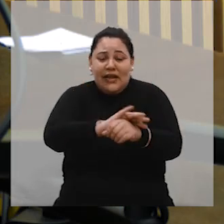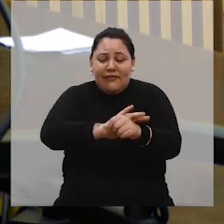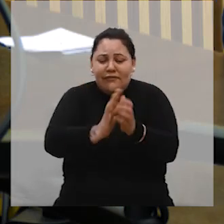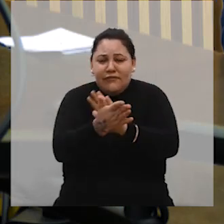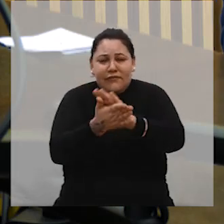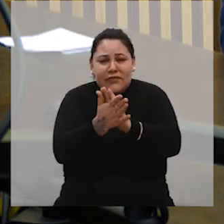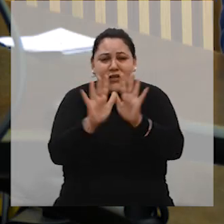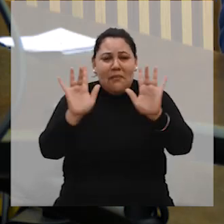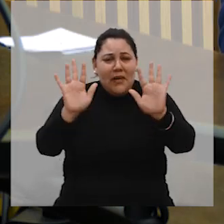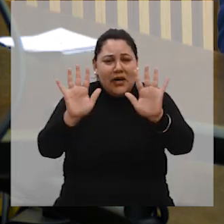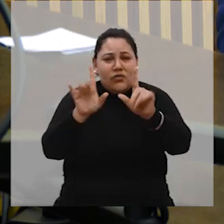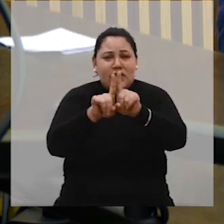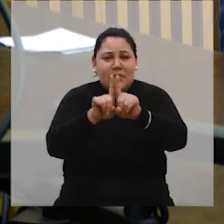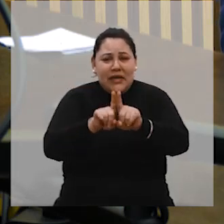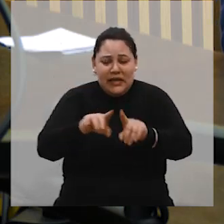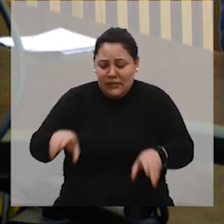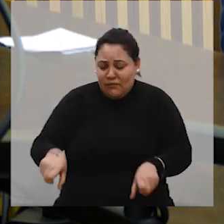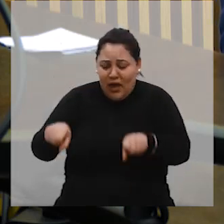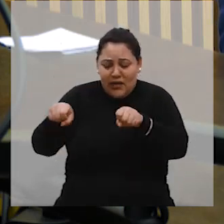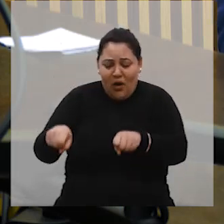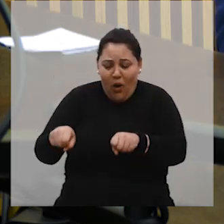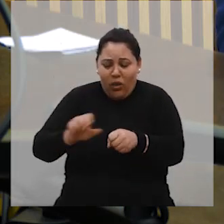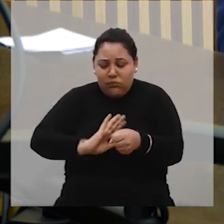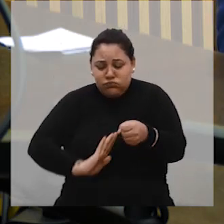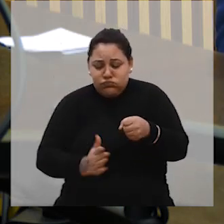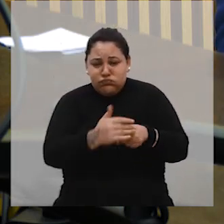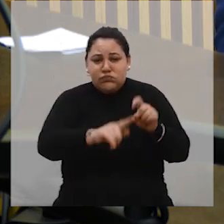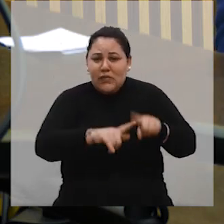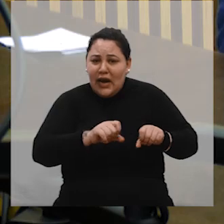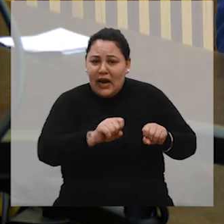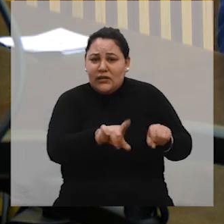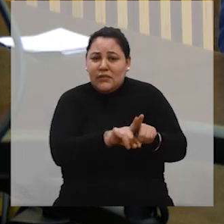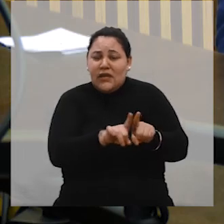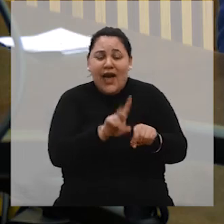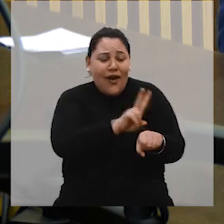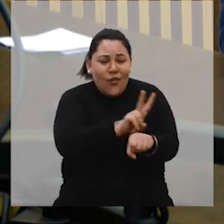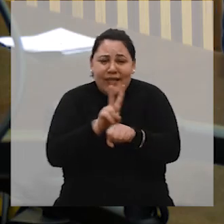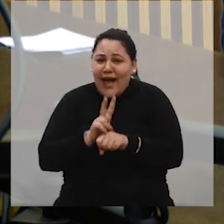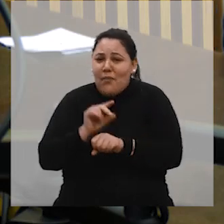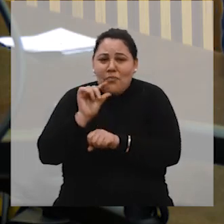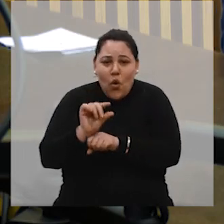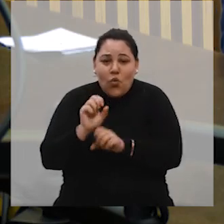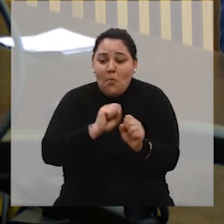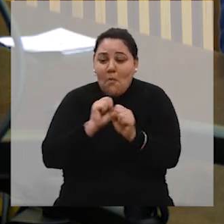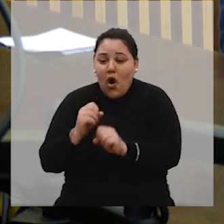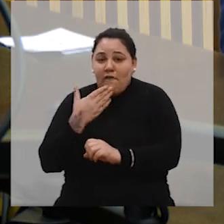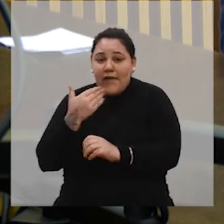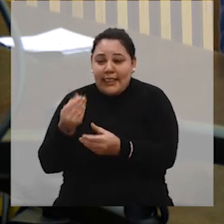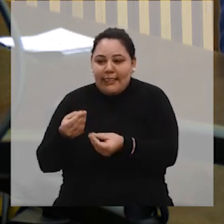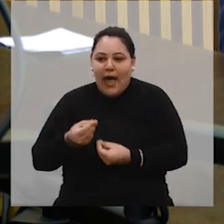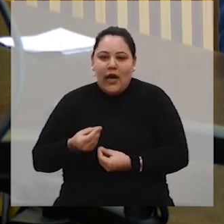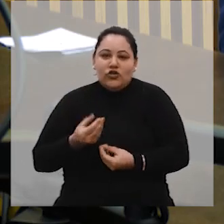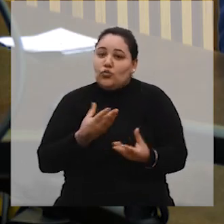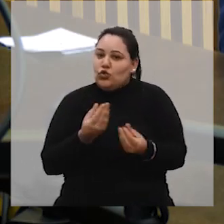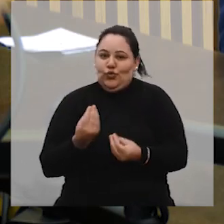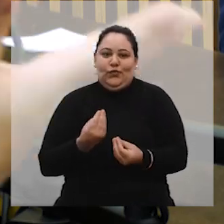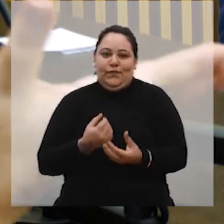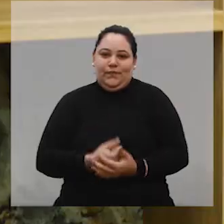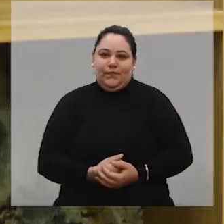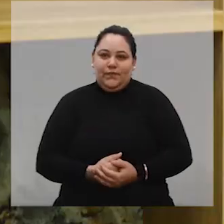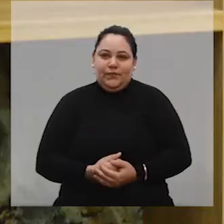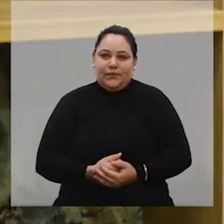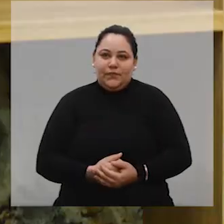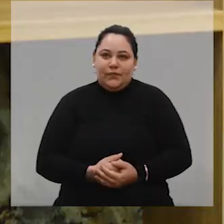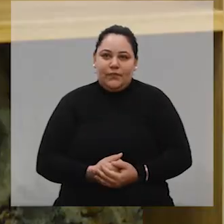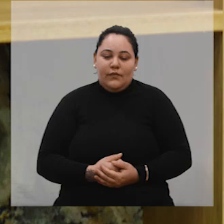alimentos, lavando as compras. Então, são cuidados mínimos que podem nos beneficiar e muito. A gente não está